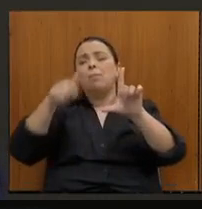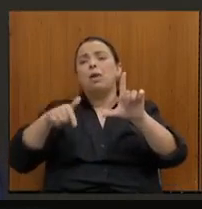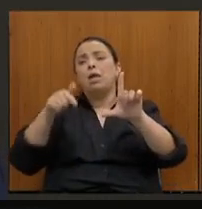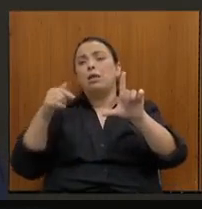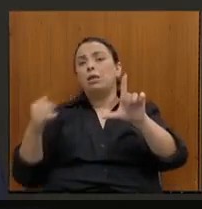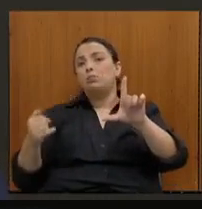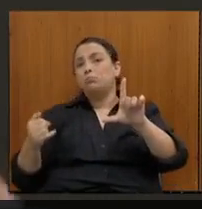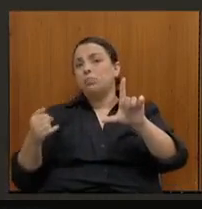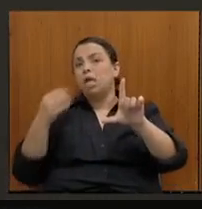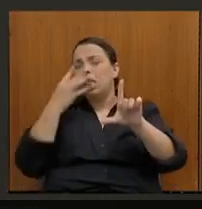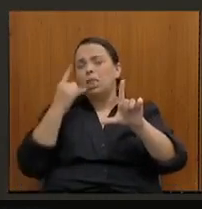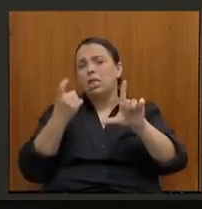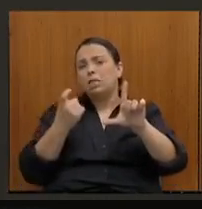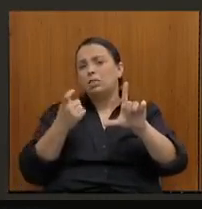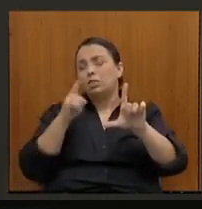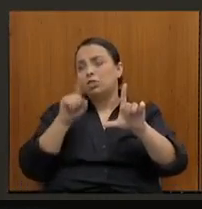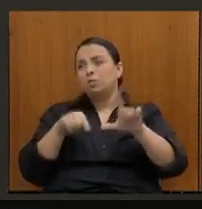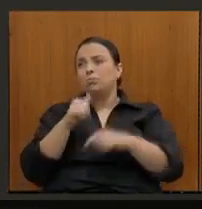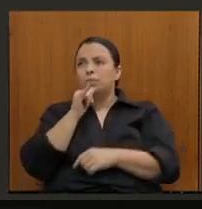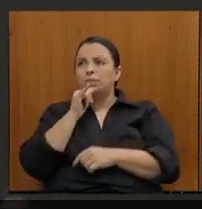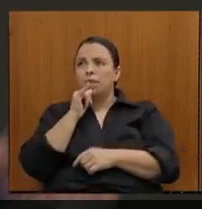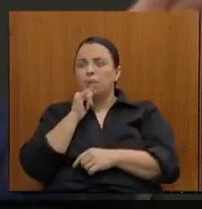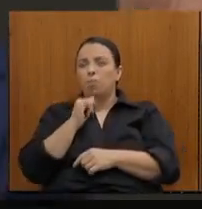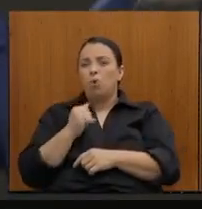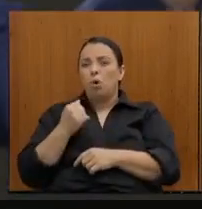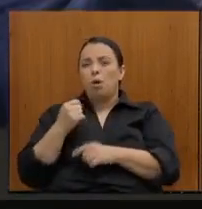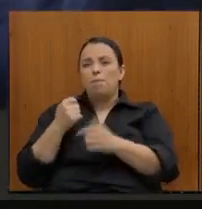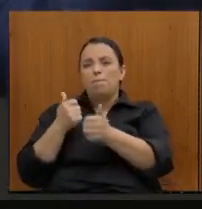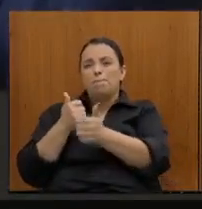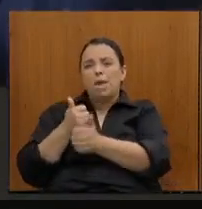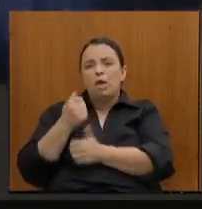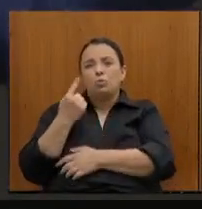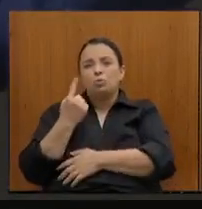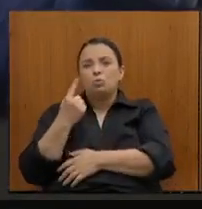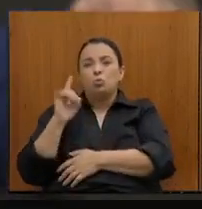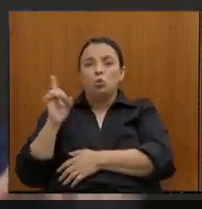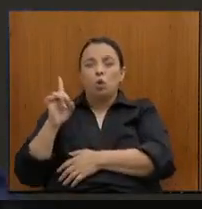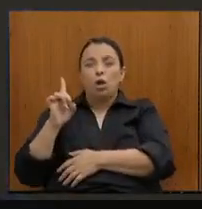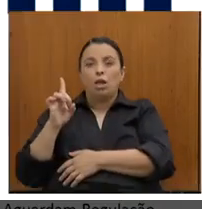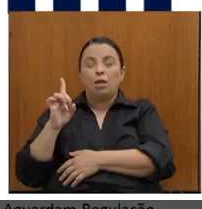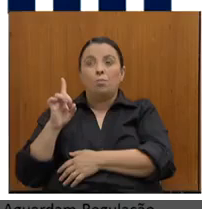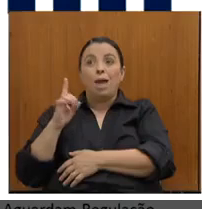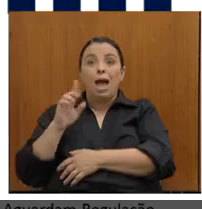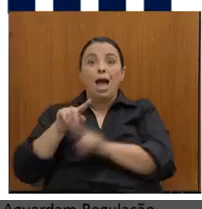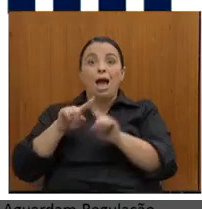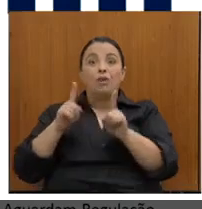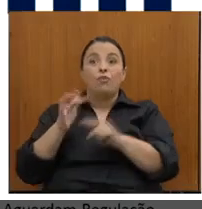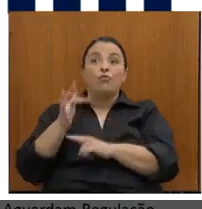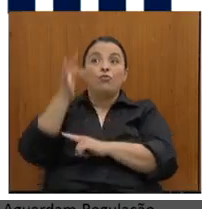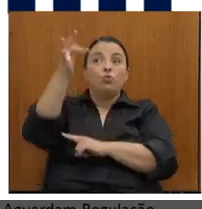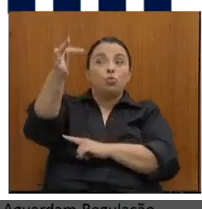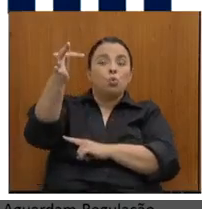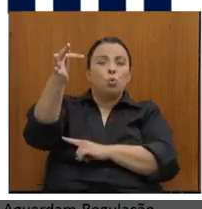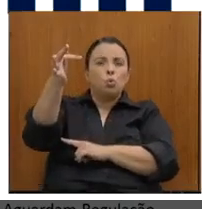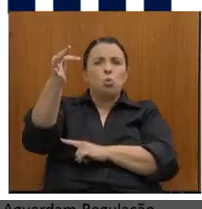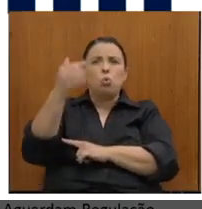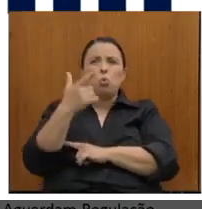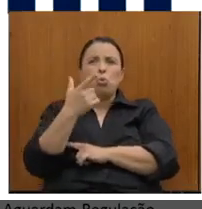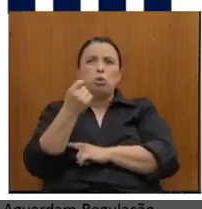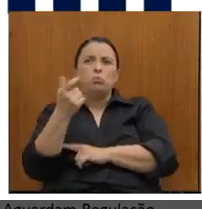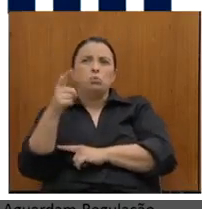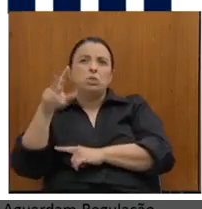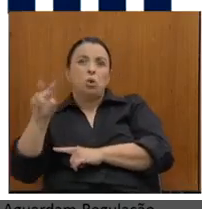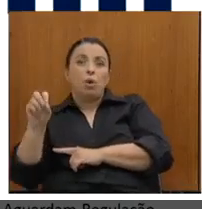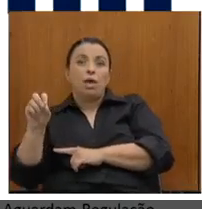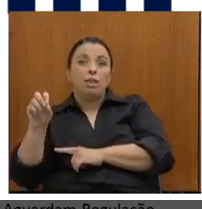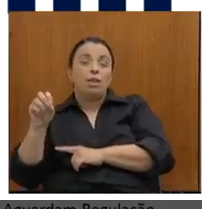quando chegar lá em 2050 2040 por ali o Brasil já tava produzindo isso aí a 0,6 0,7